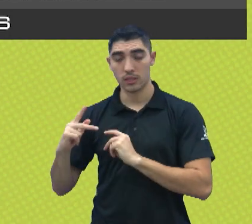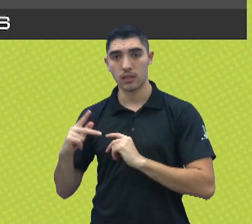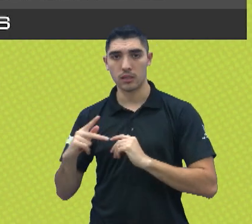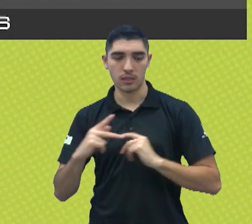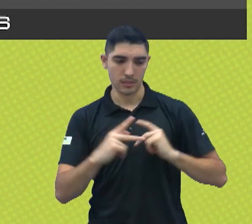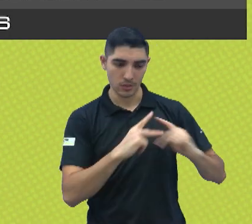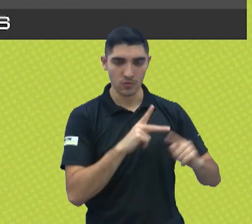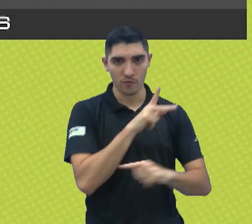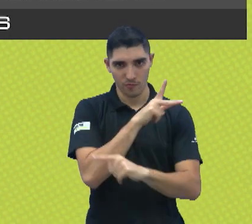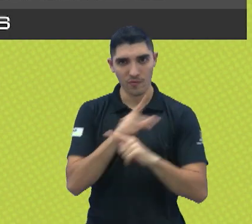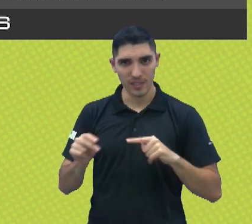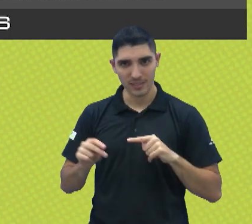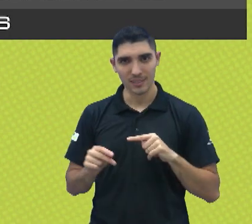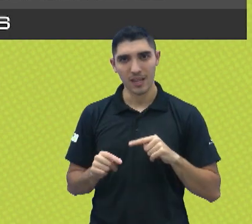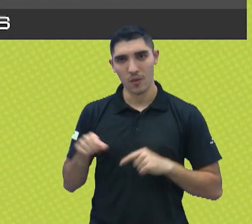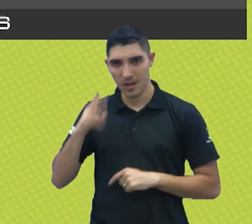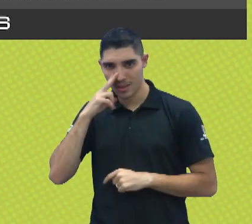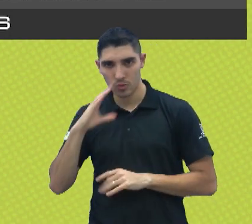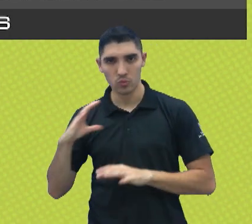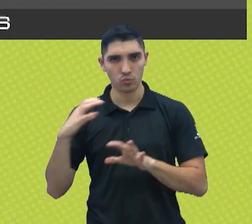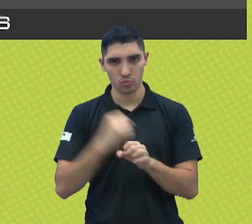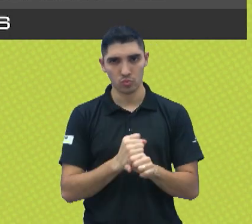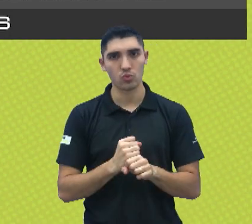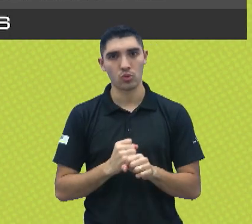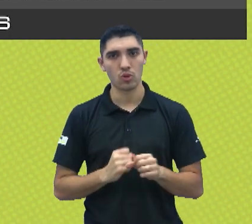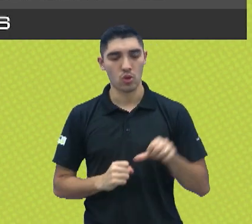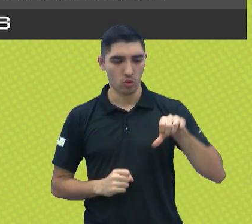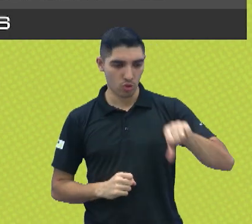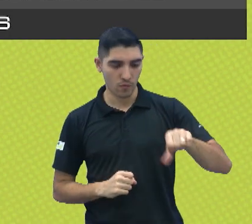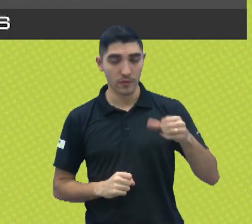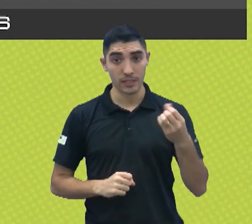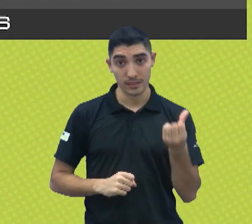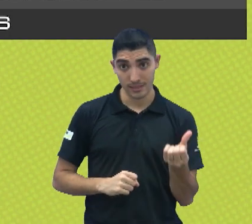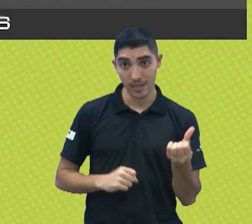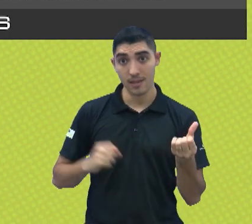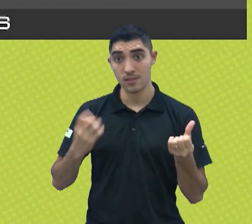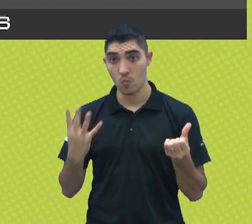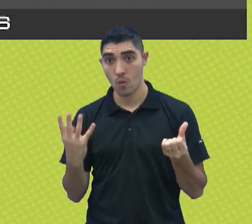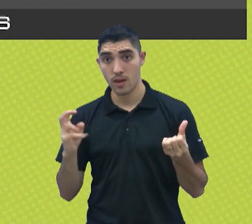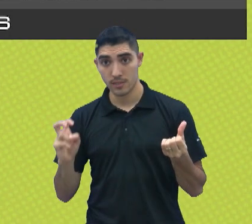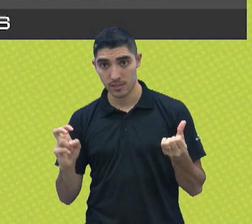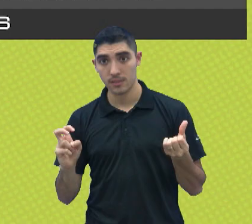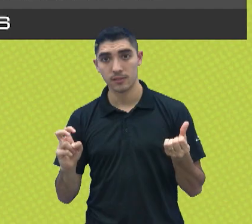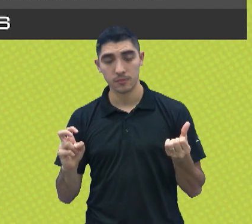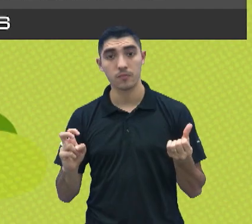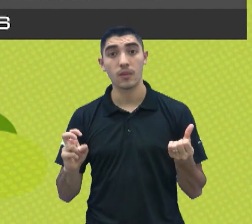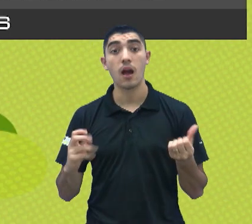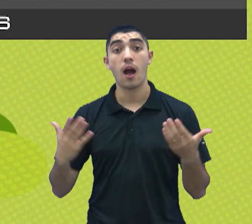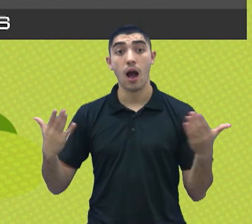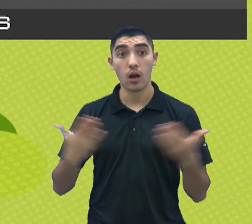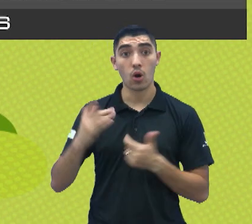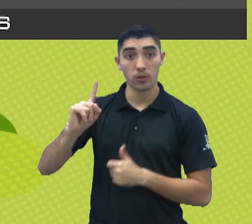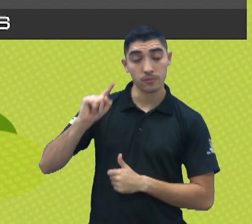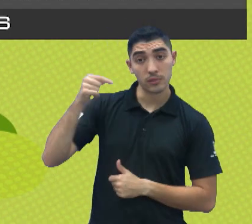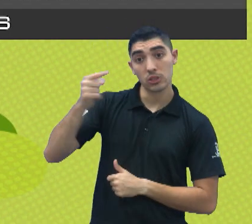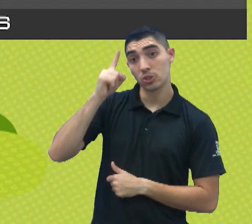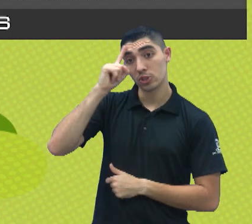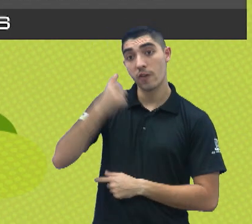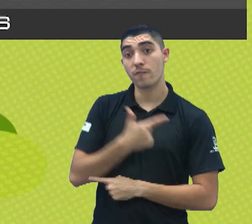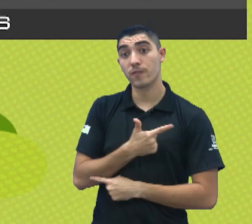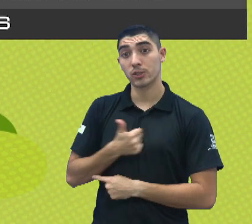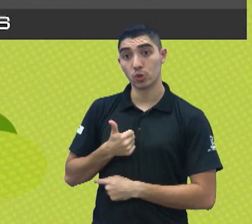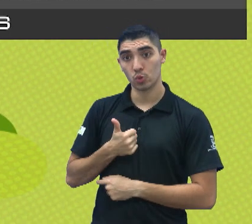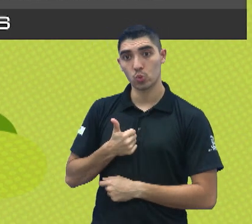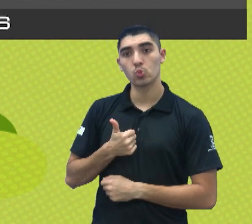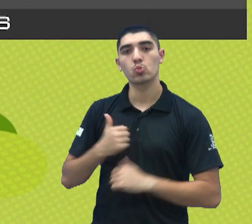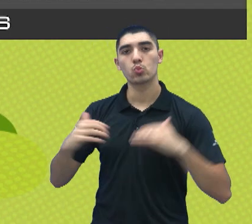venceu a equipe do Catanduva, 45, Catanduva 96, São José, bela vitória. São José só volta à quadra no dia 21, recebendo